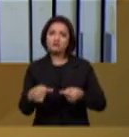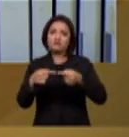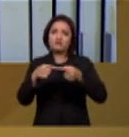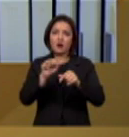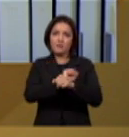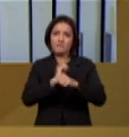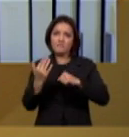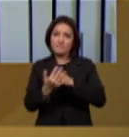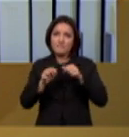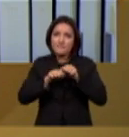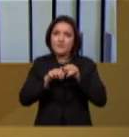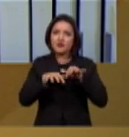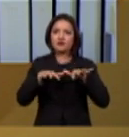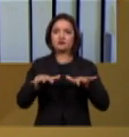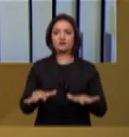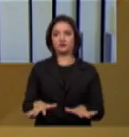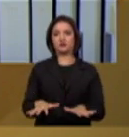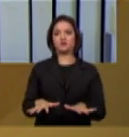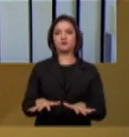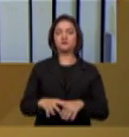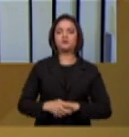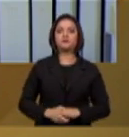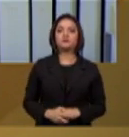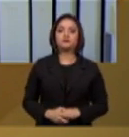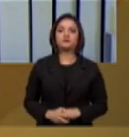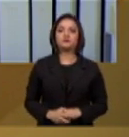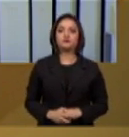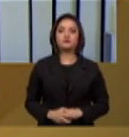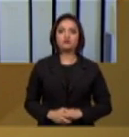pandemia do novo coronavírus.